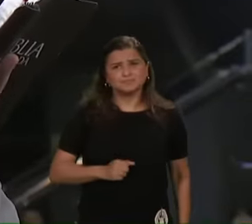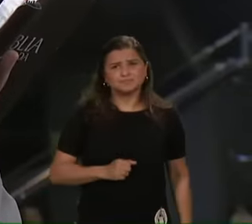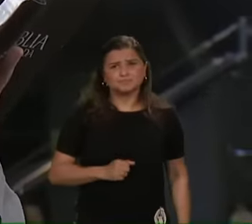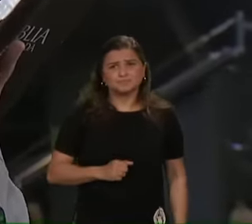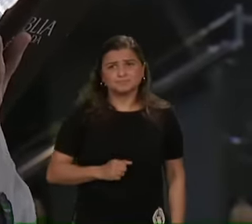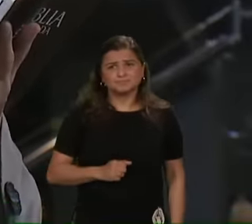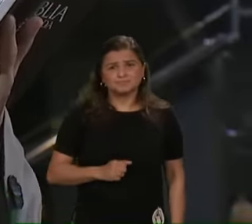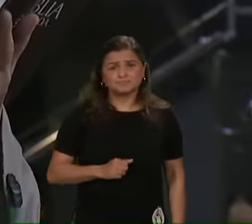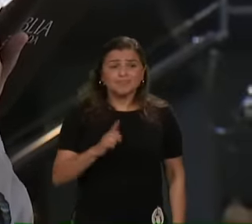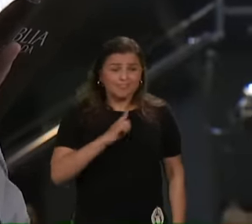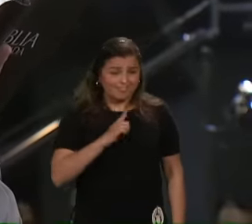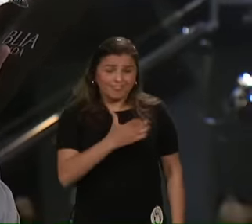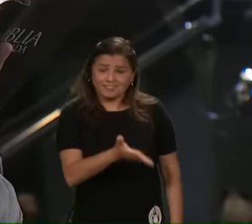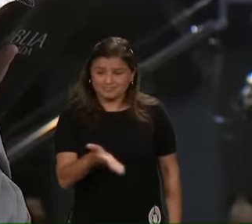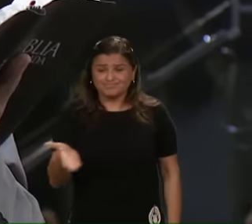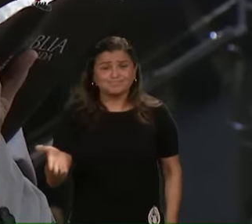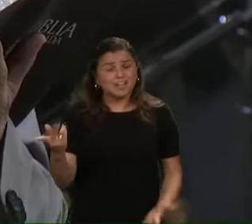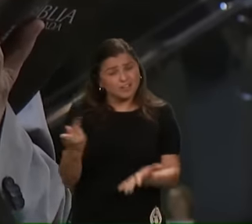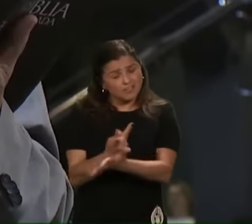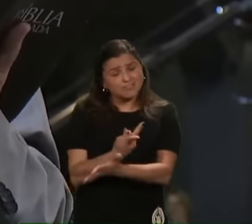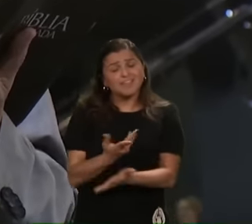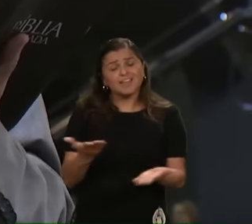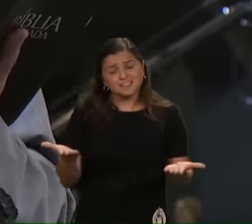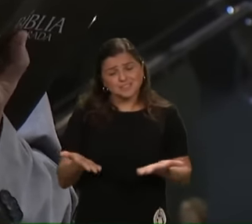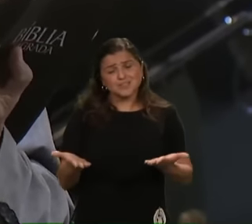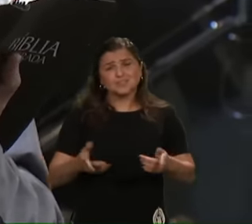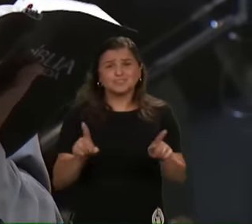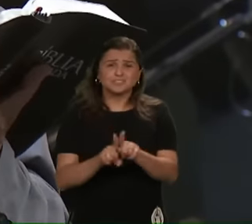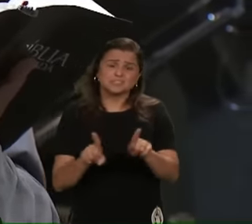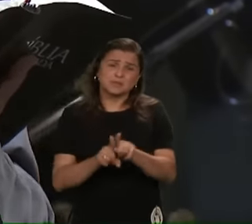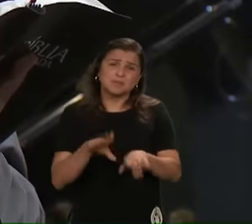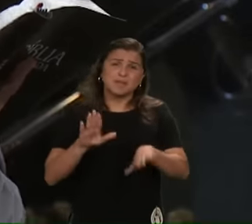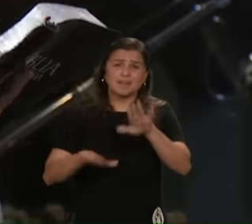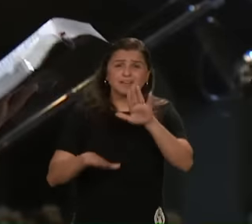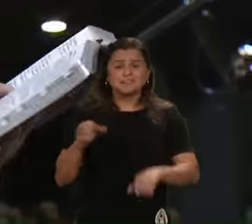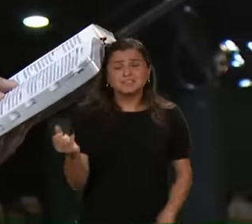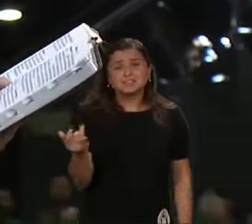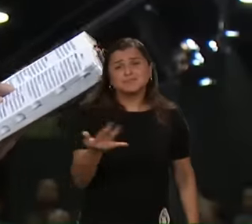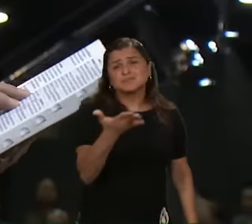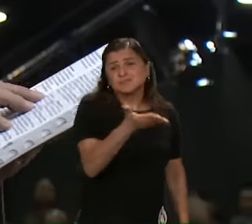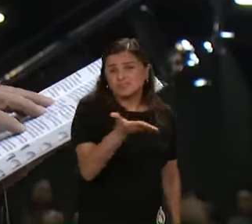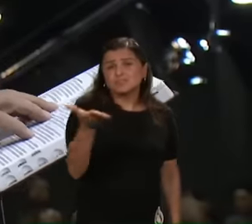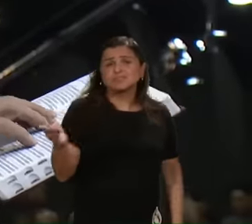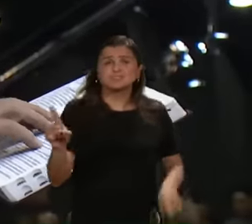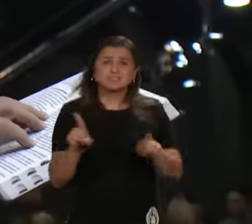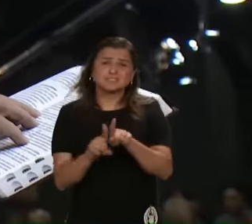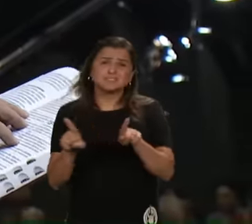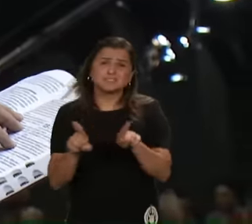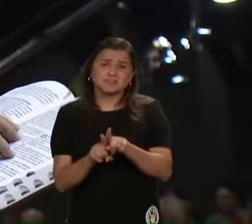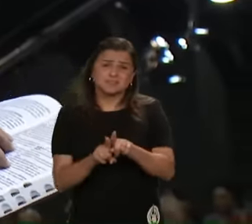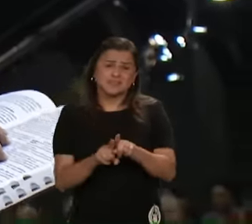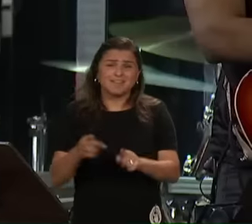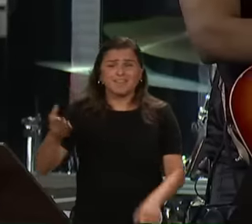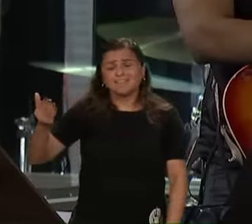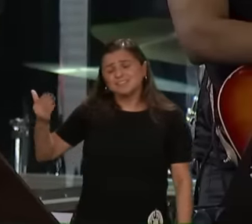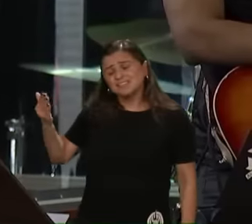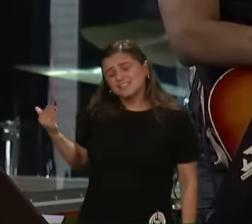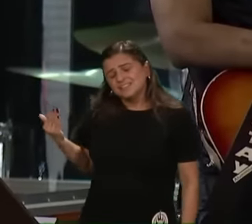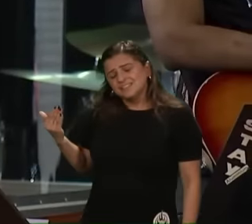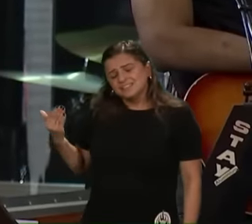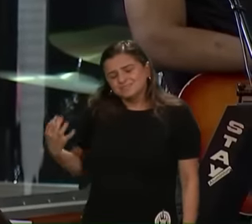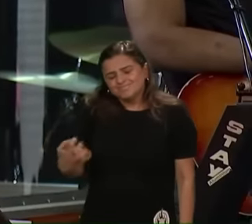Isso existe até hoje. Talvez alguns de vocês mesmos foram feridos no